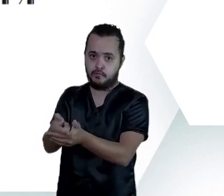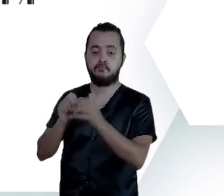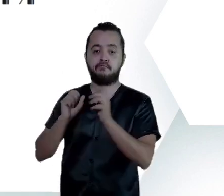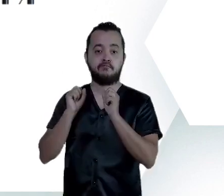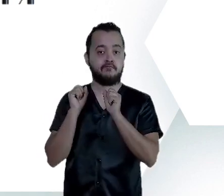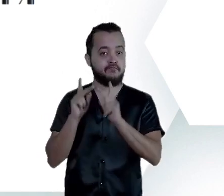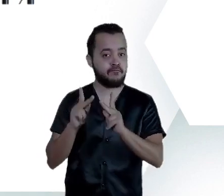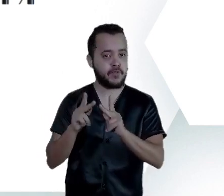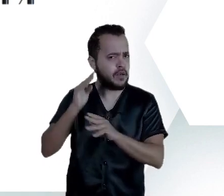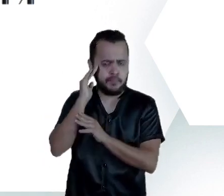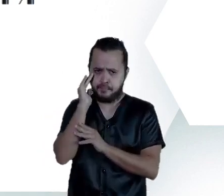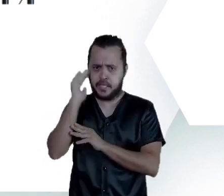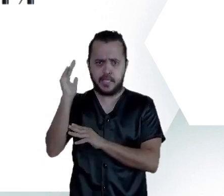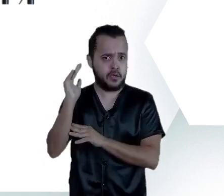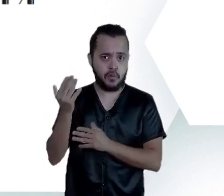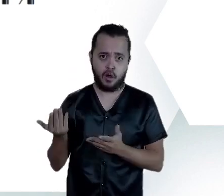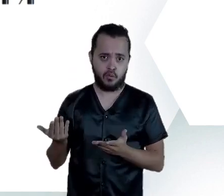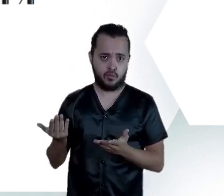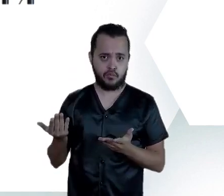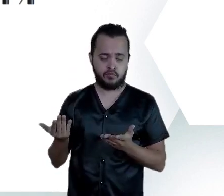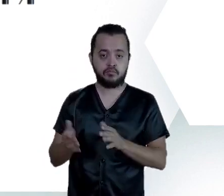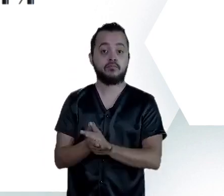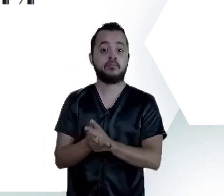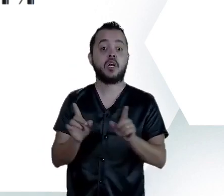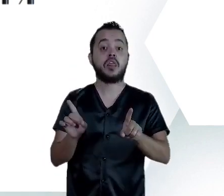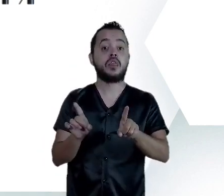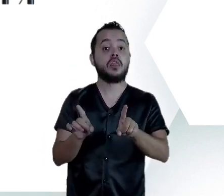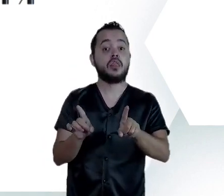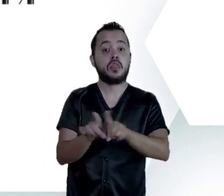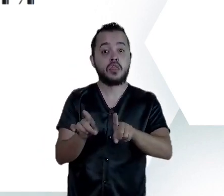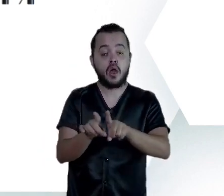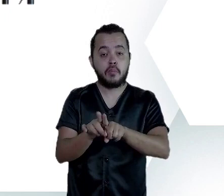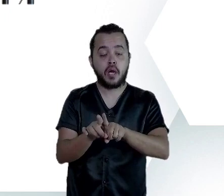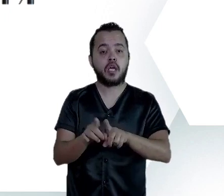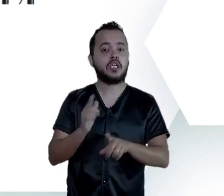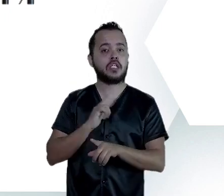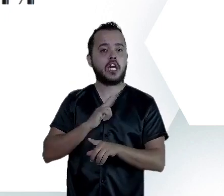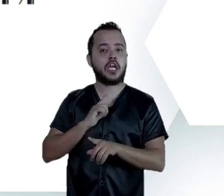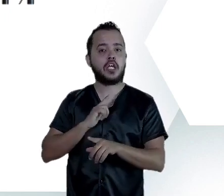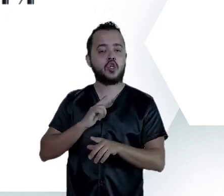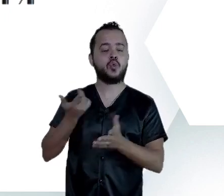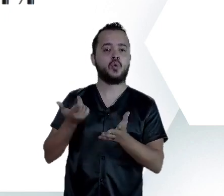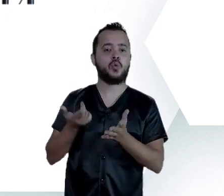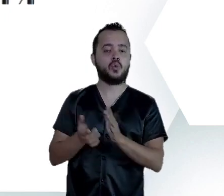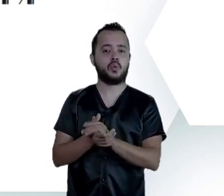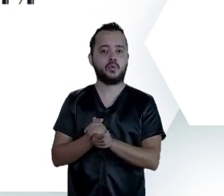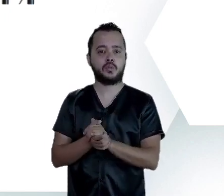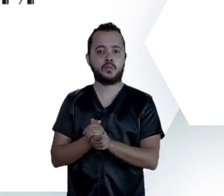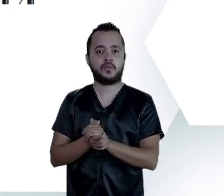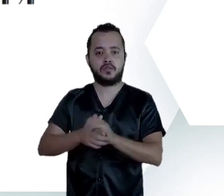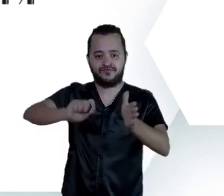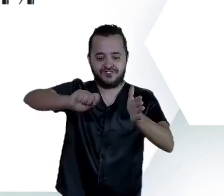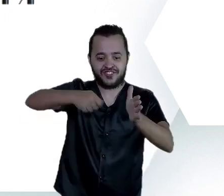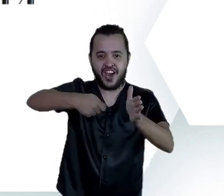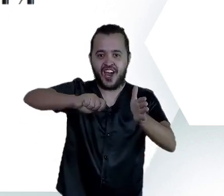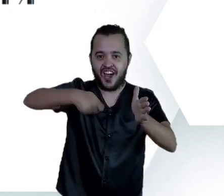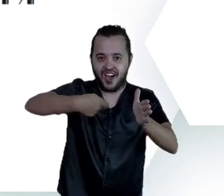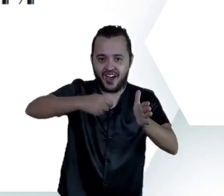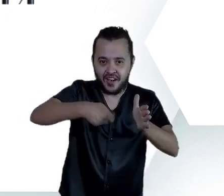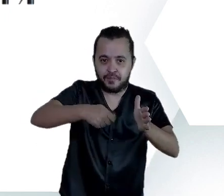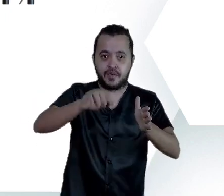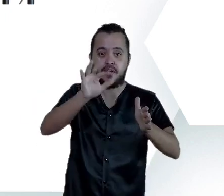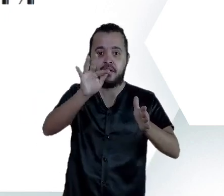né? Principalmente esse. Eu tenho também, pessoal, a chave, né, de fenda, a